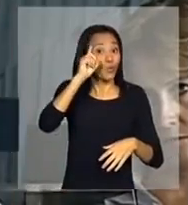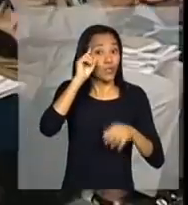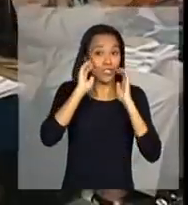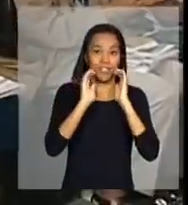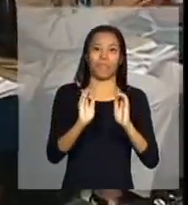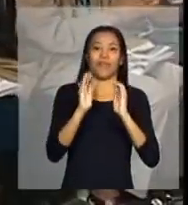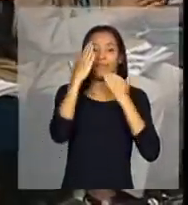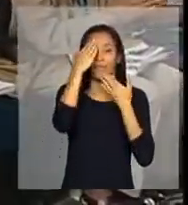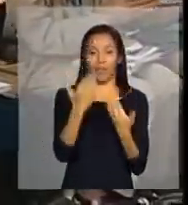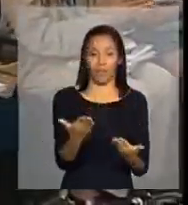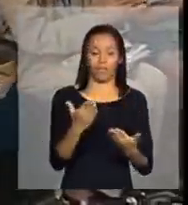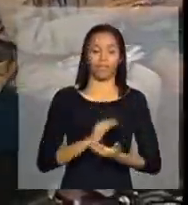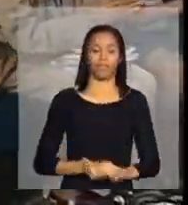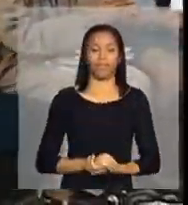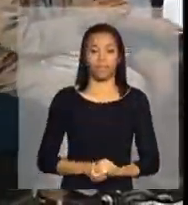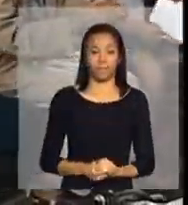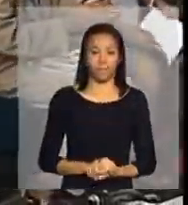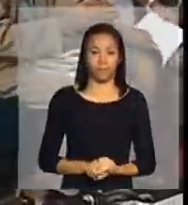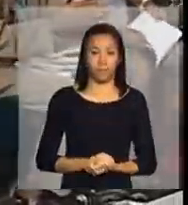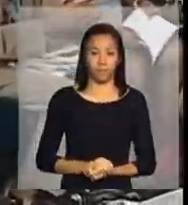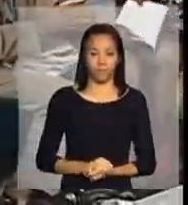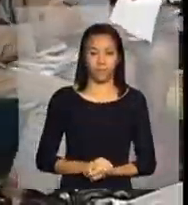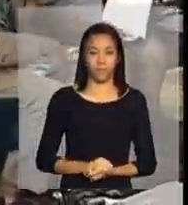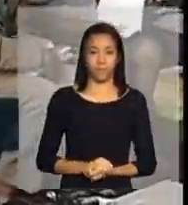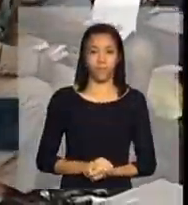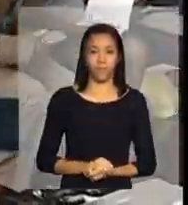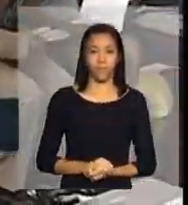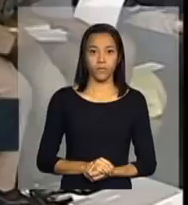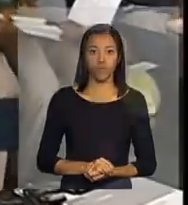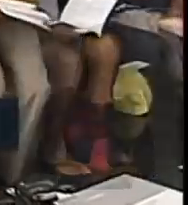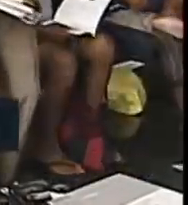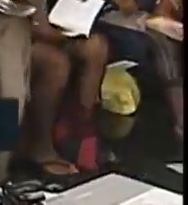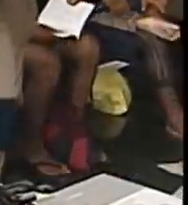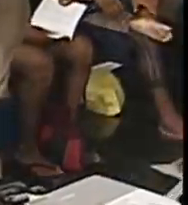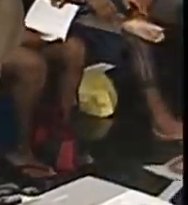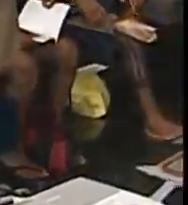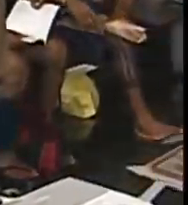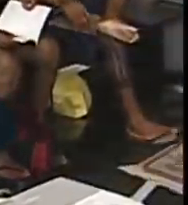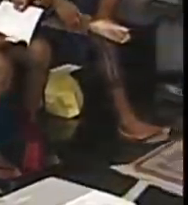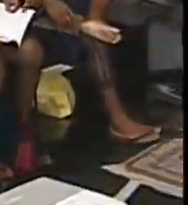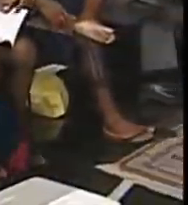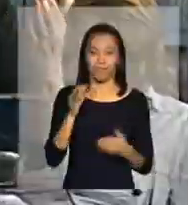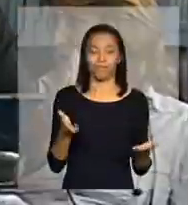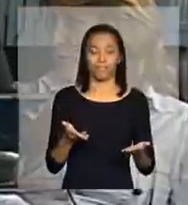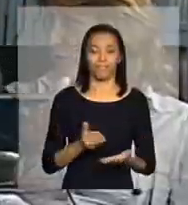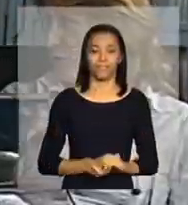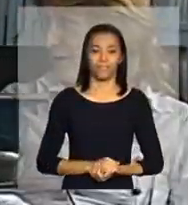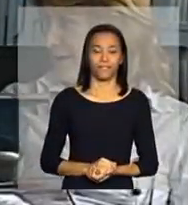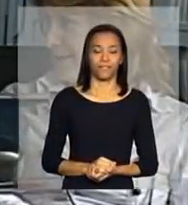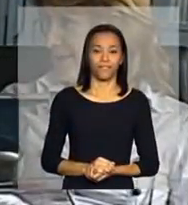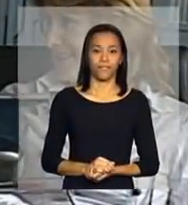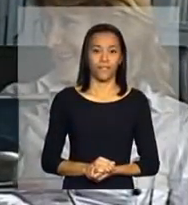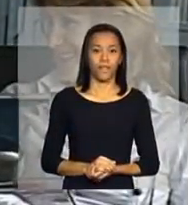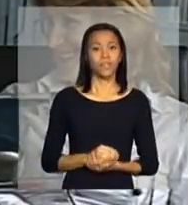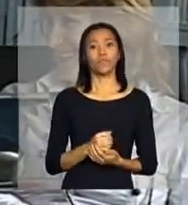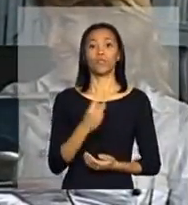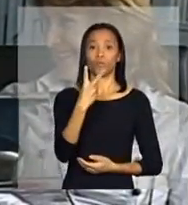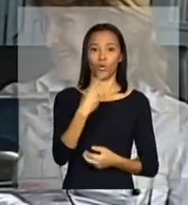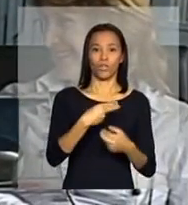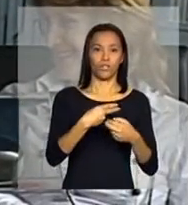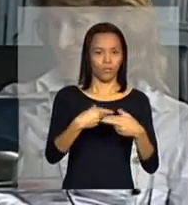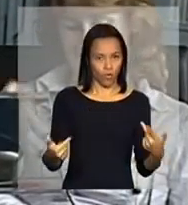obrigado. Ouviremos agora a ministra de Estado do Meio Ambiente, senhora Isabela Teixeira. São duas